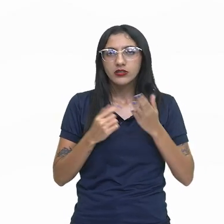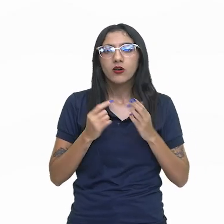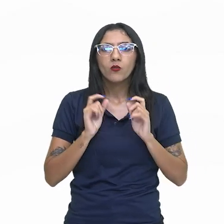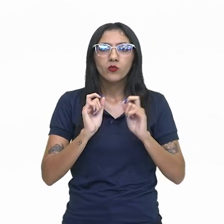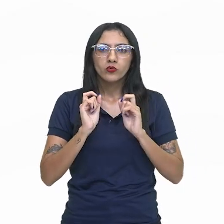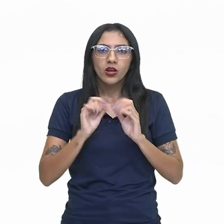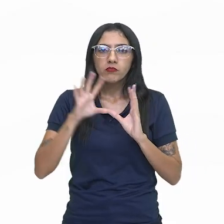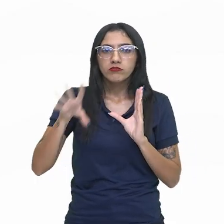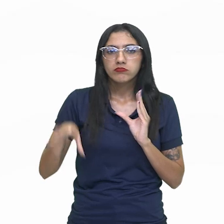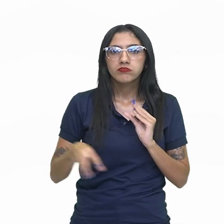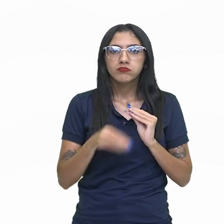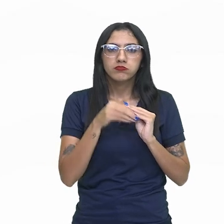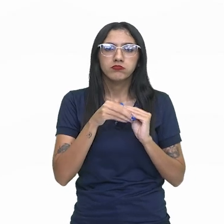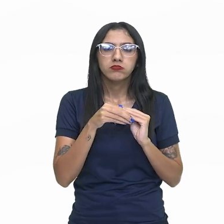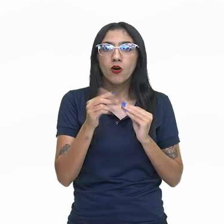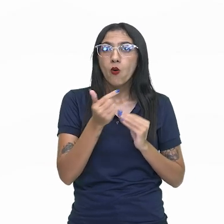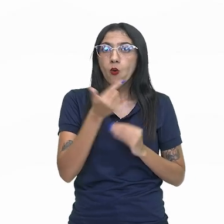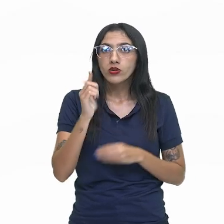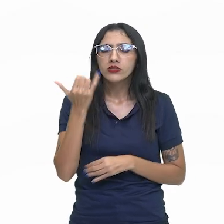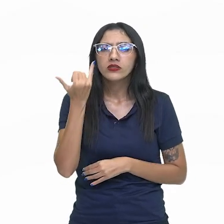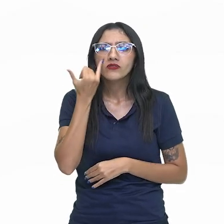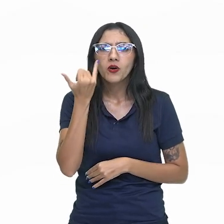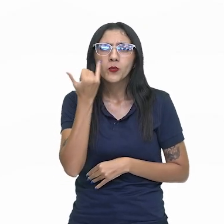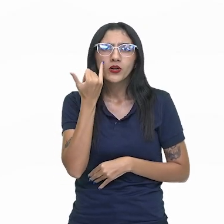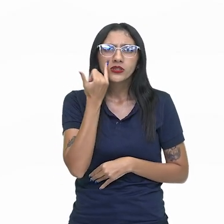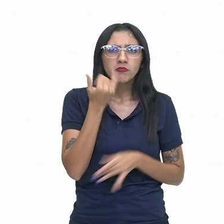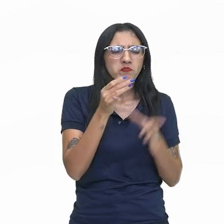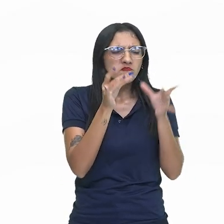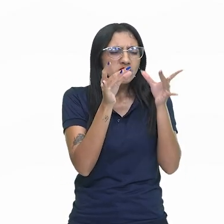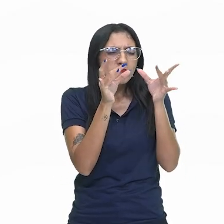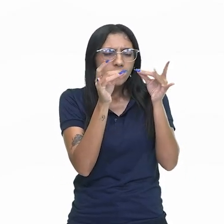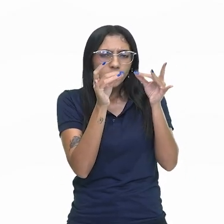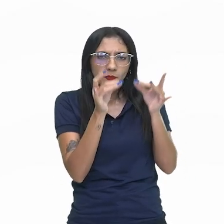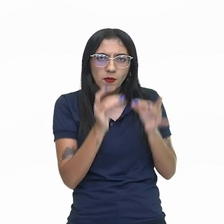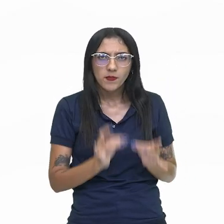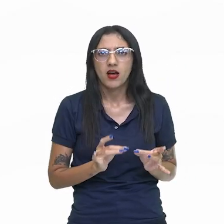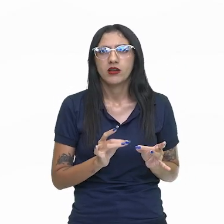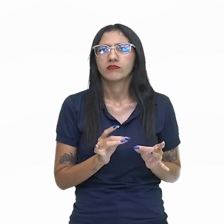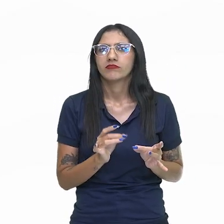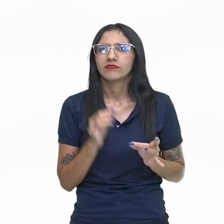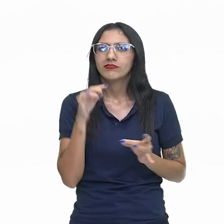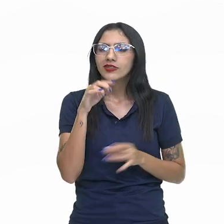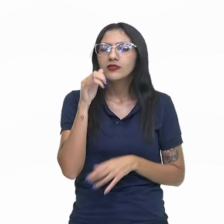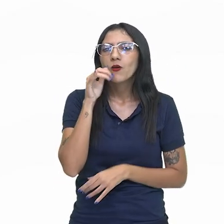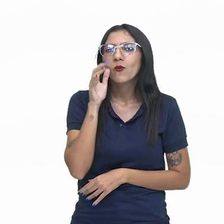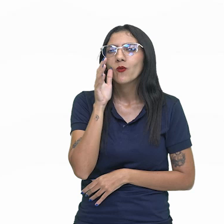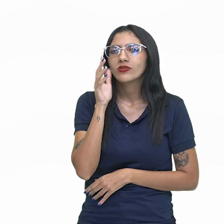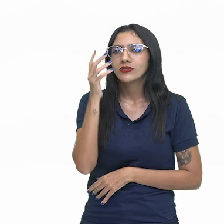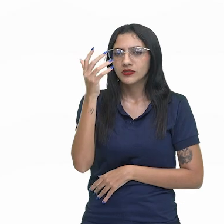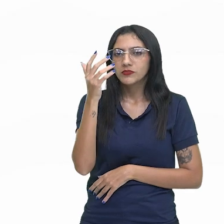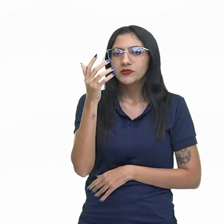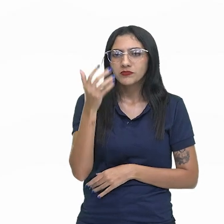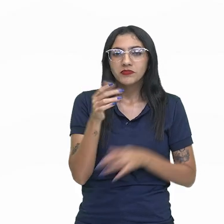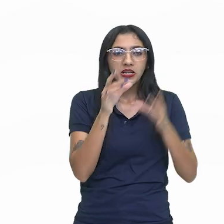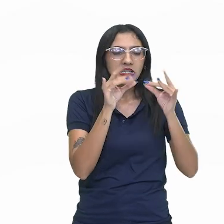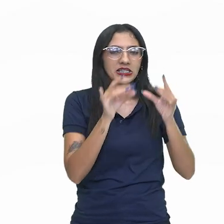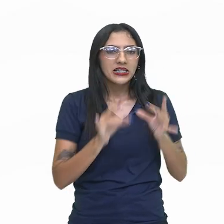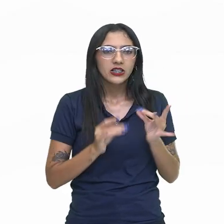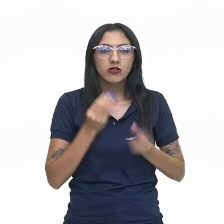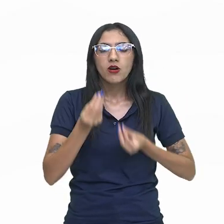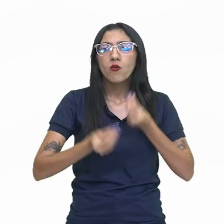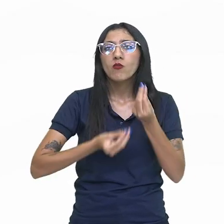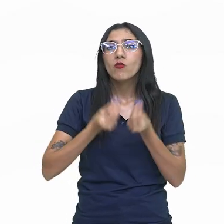são apresentadas informações mais detalhadas dos fatos, que explicam melhor como